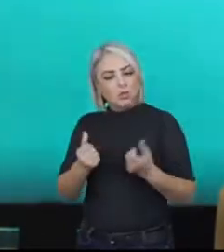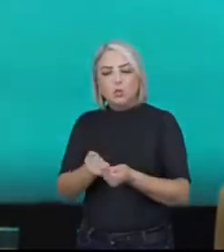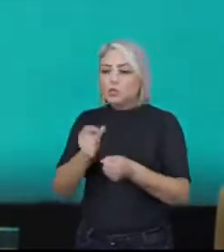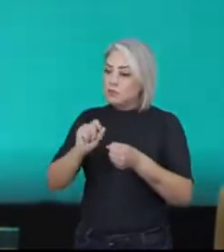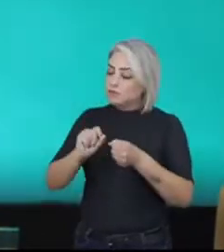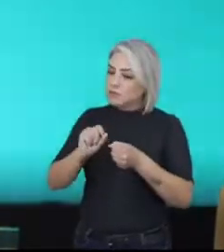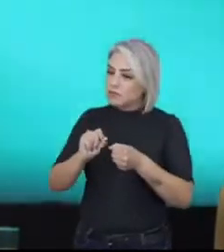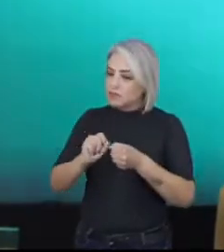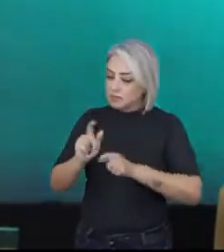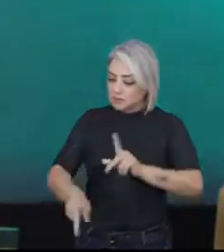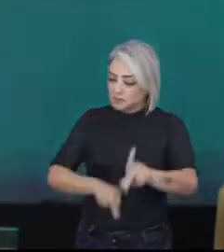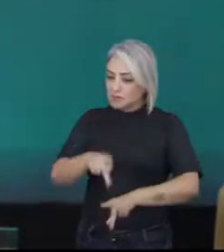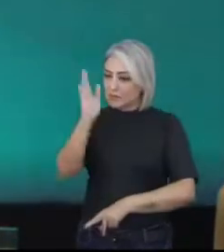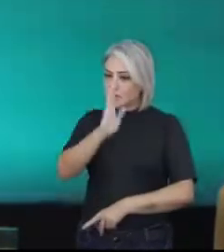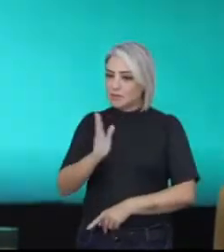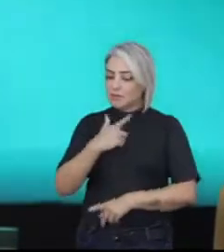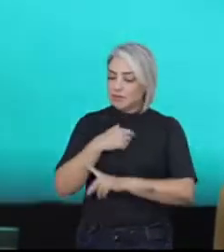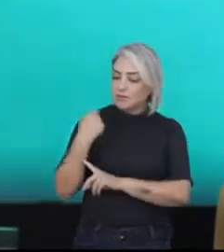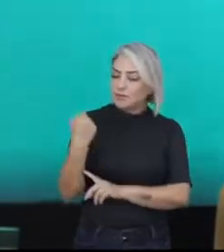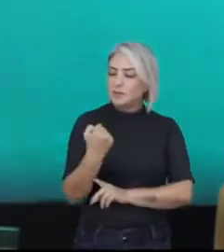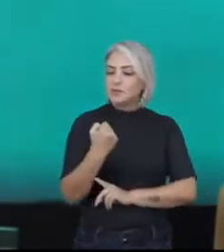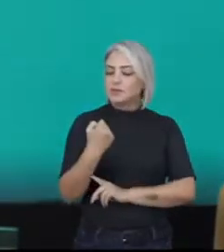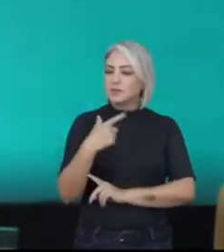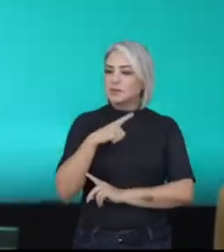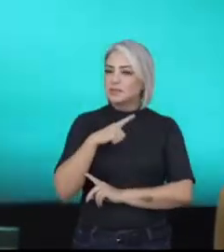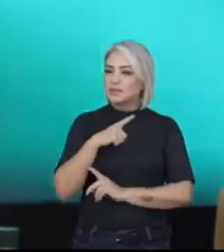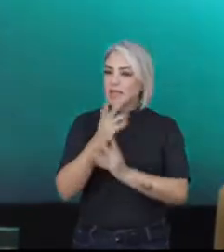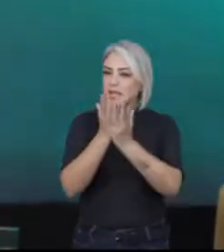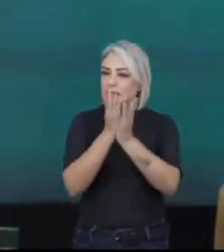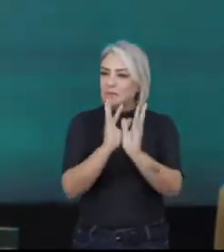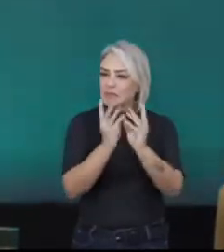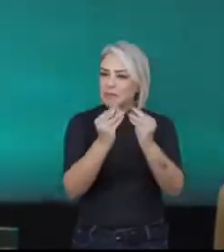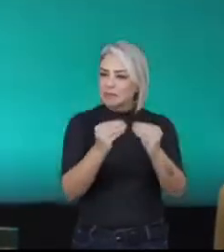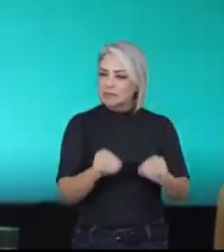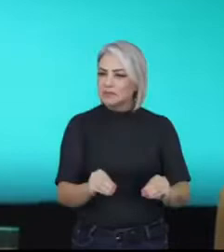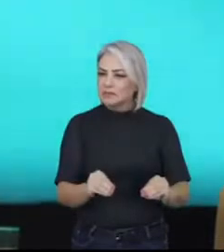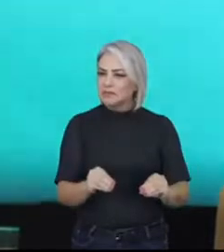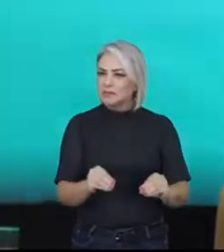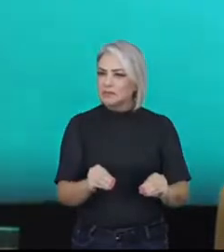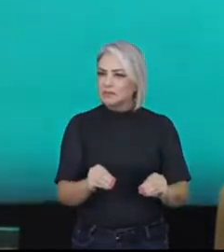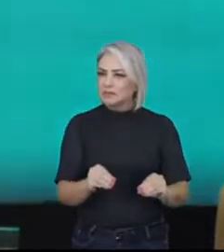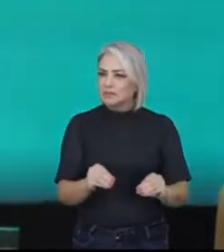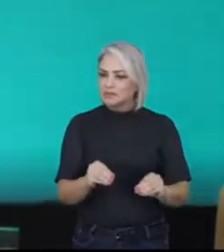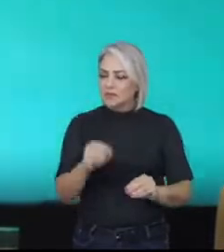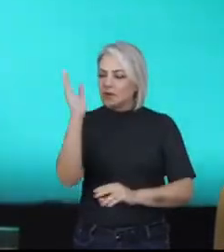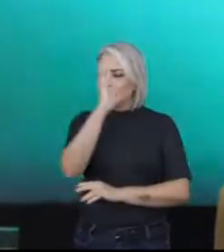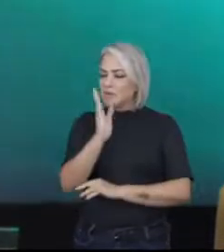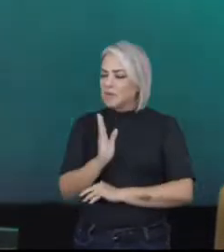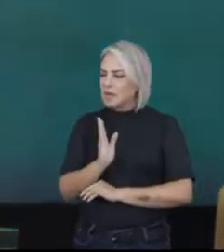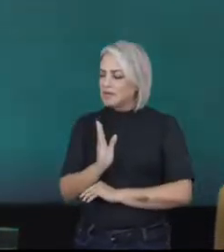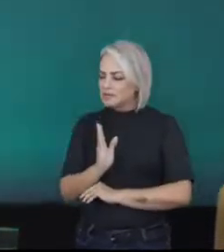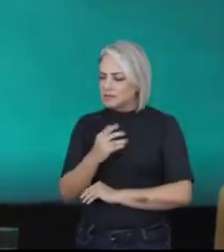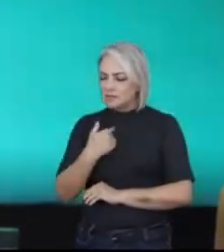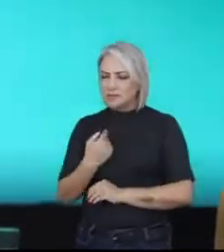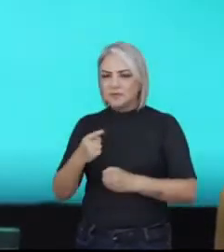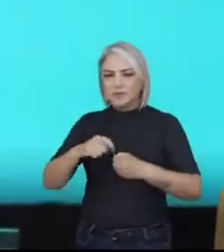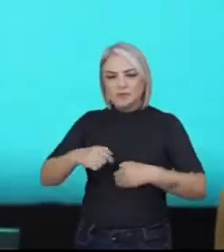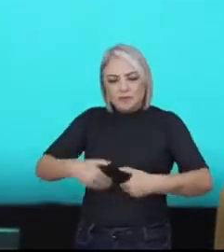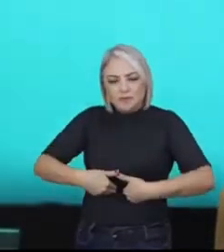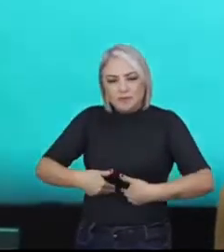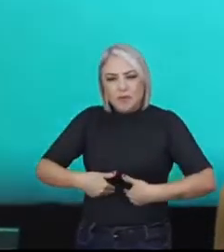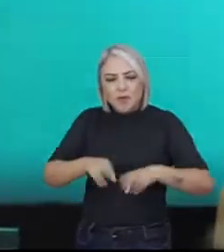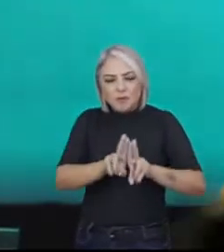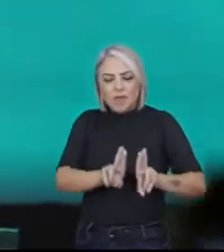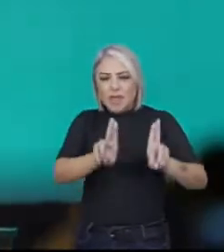brasileiro conquistou está sendo destruído pelo atual governo. O Brasil voltou ao mapa da fome da ONU, de onde